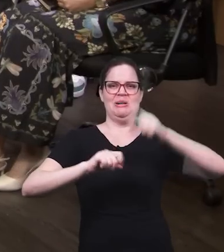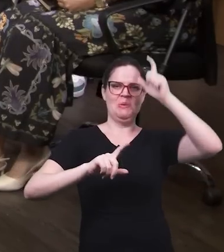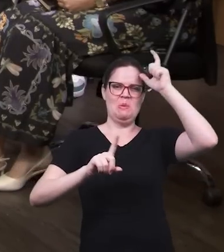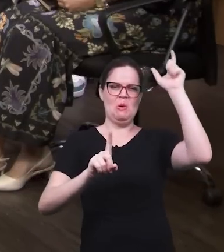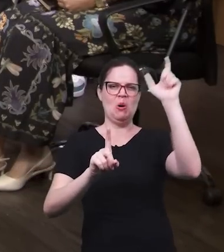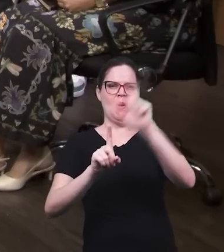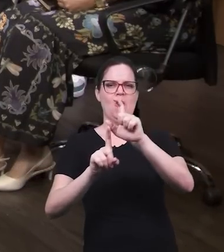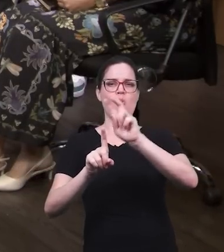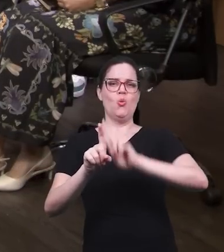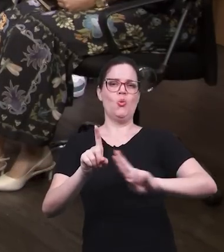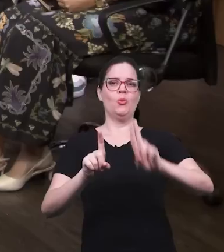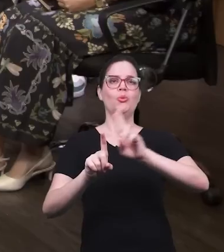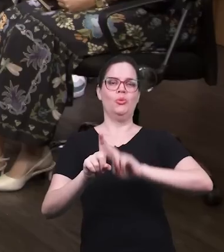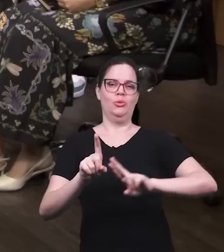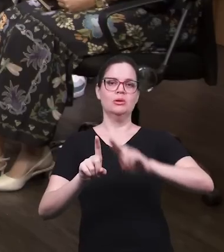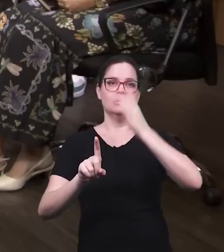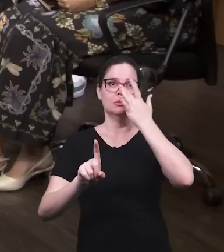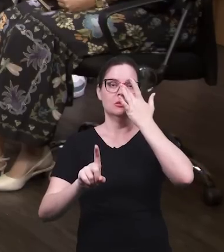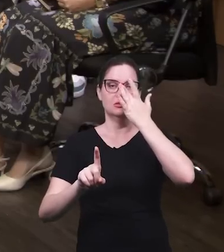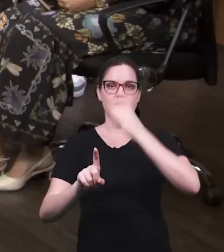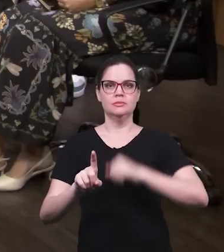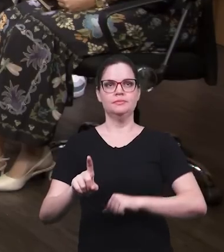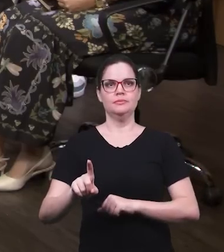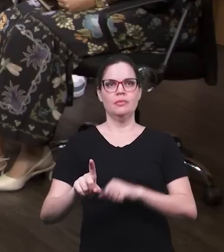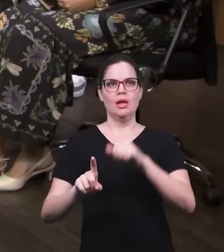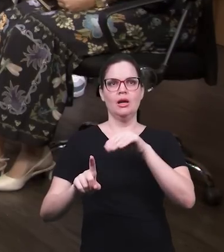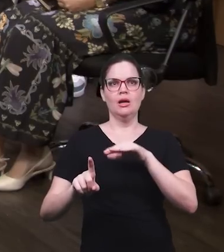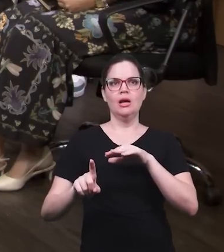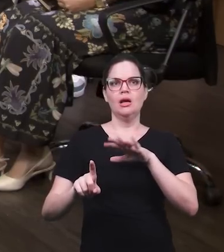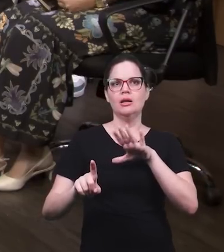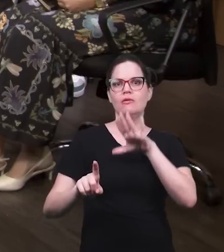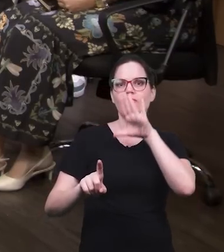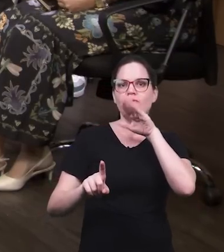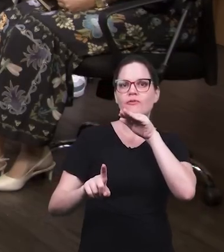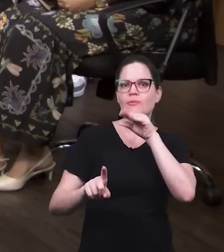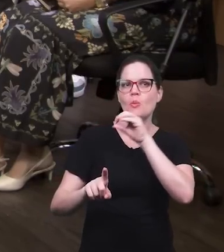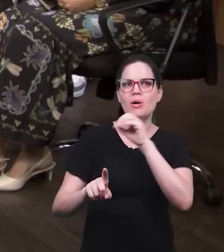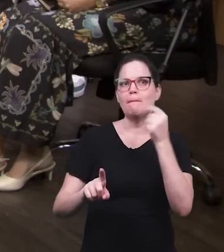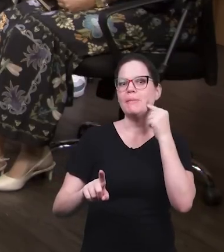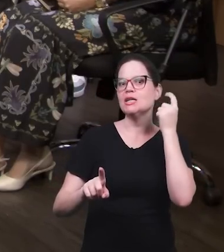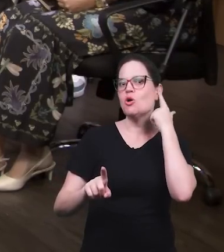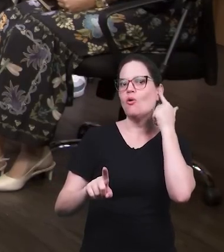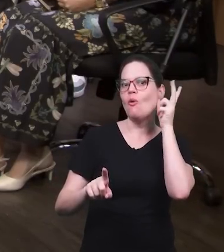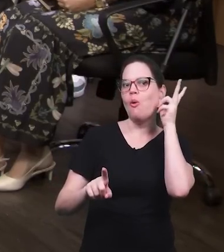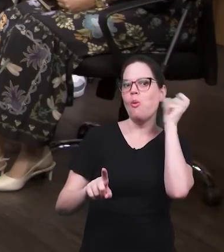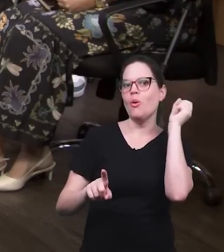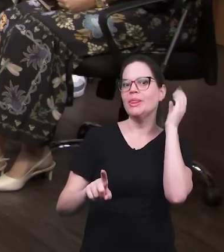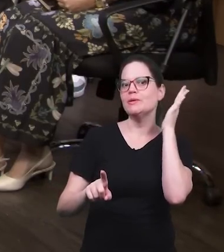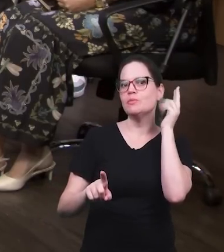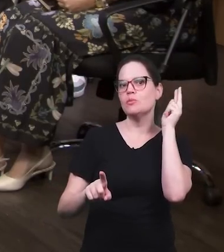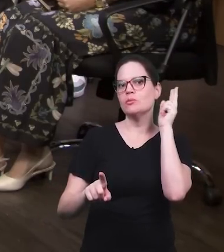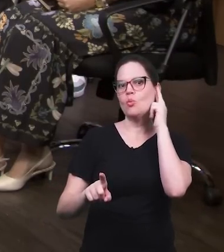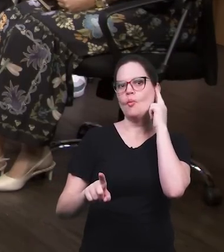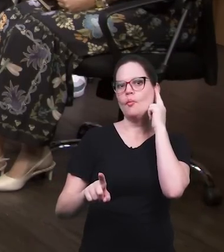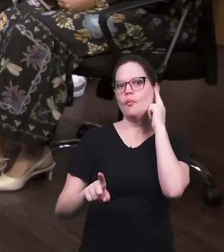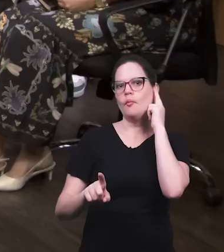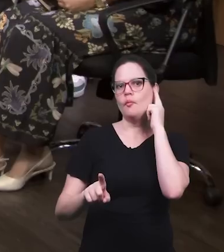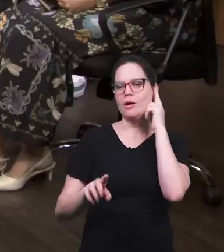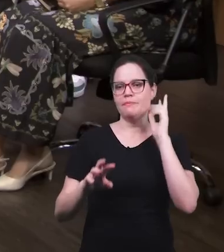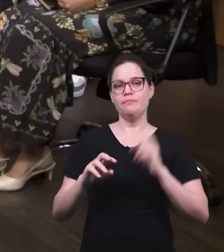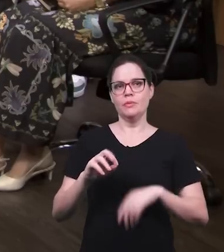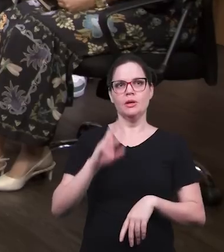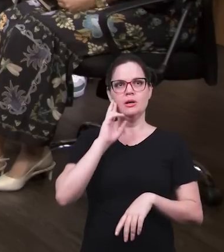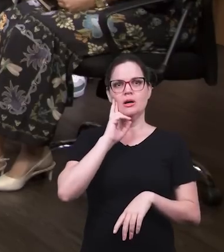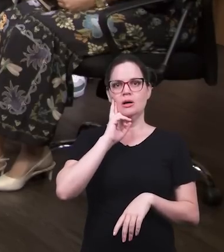também tinha dificuldade da fala. Ele tinha dificuldade de falar e ele não ouvia. E o Senhor chega e